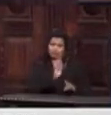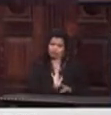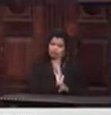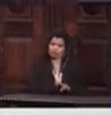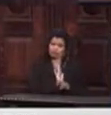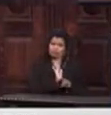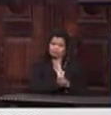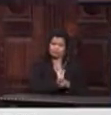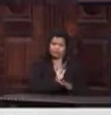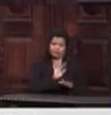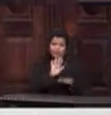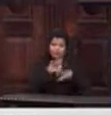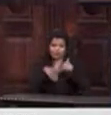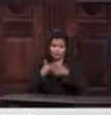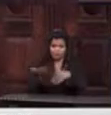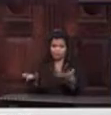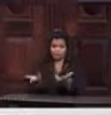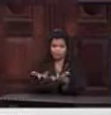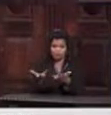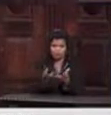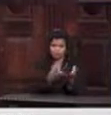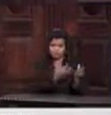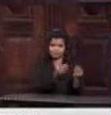aqui falar sobre a educação,